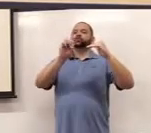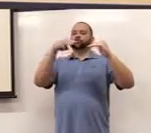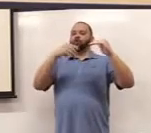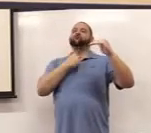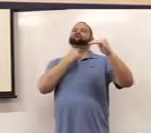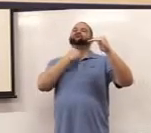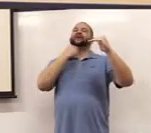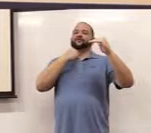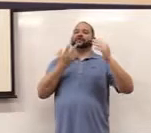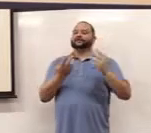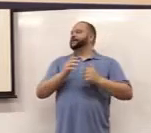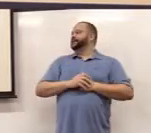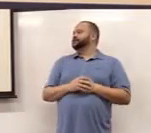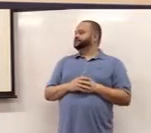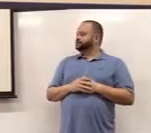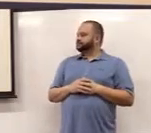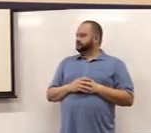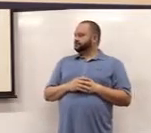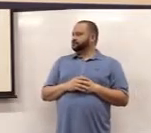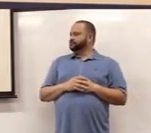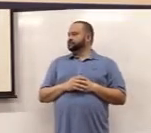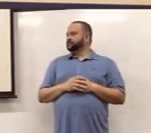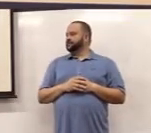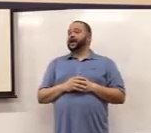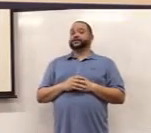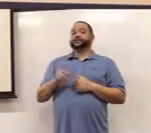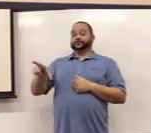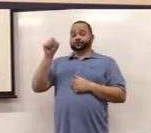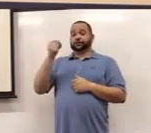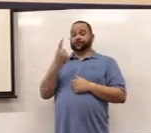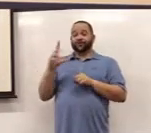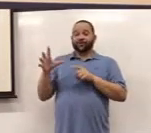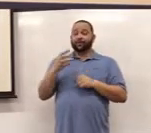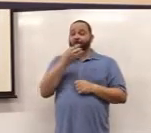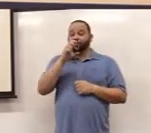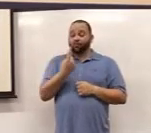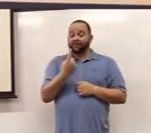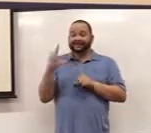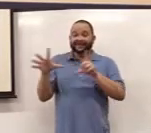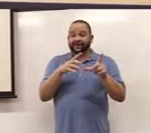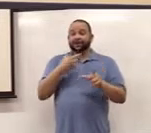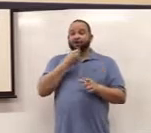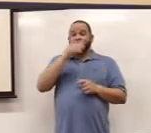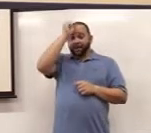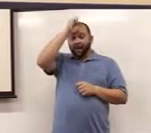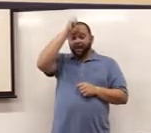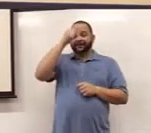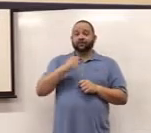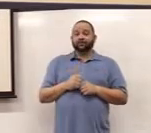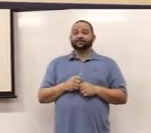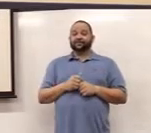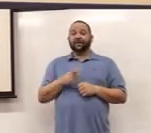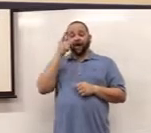arrumaram esse baixinho, esse contrabaixo, né, esse barítono, para cantar na semana, ele aprendeu na semana a música e